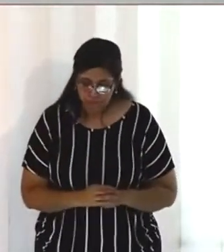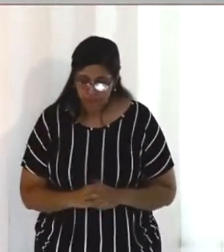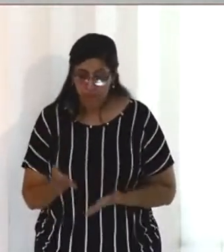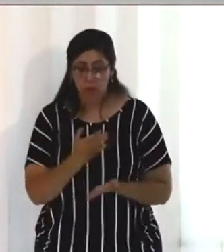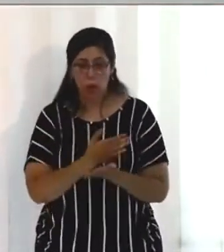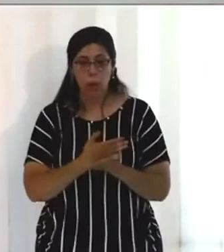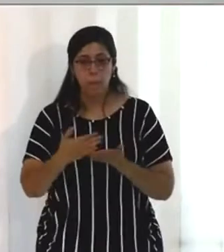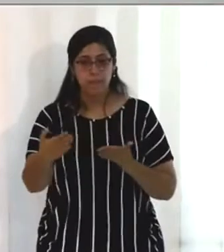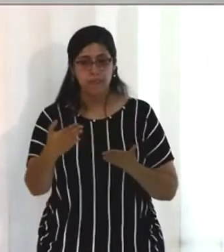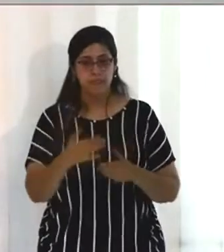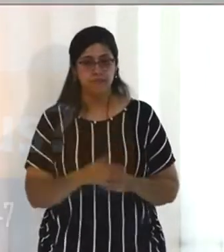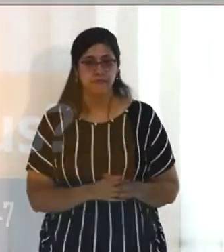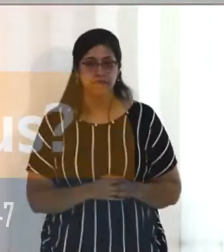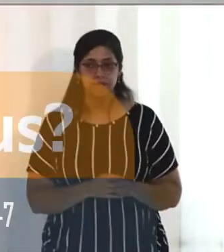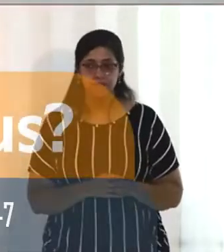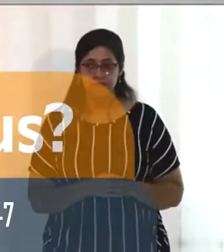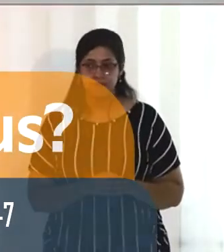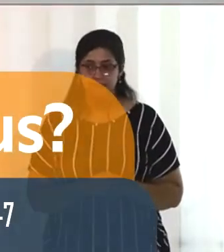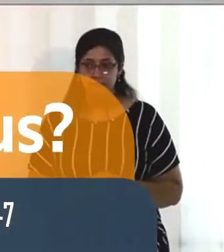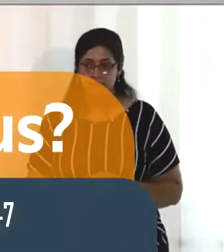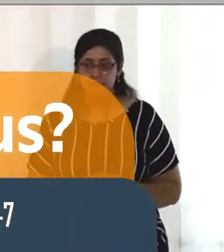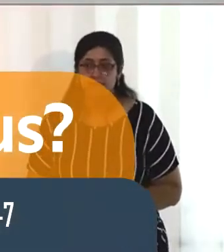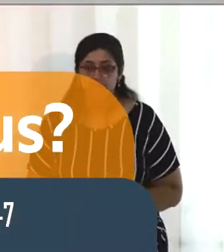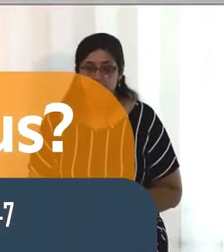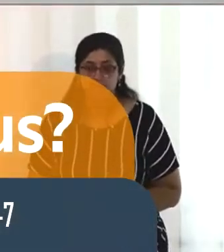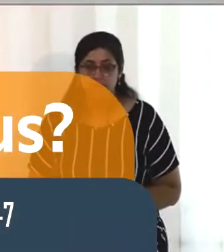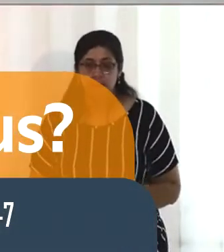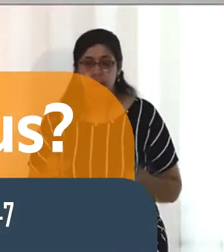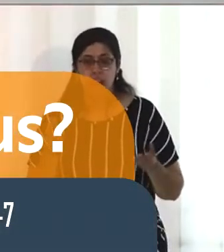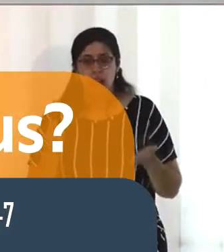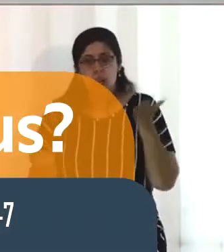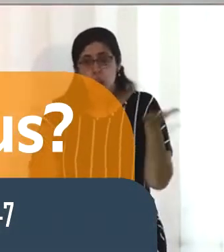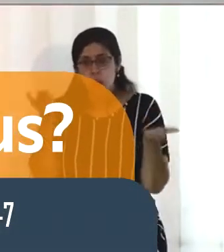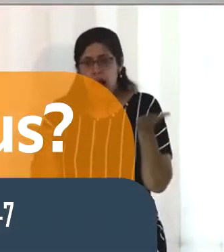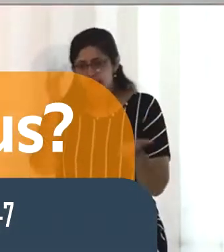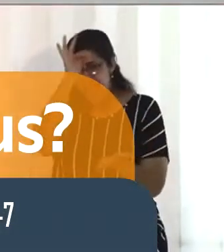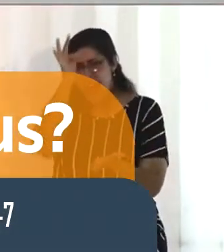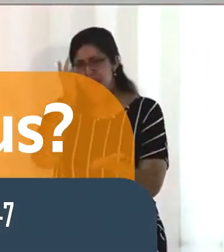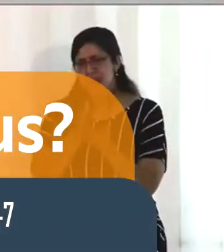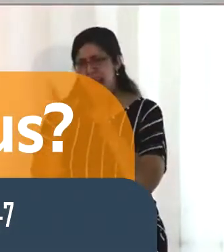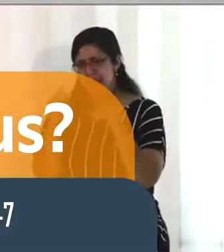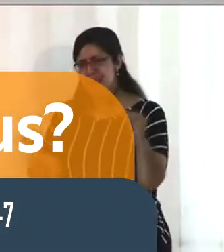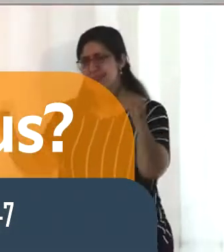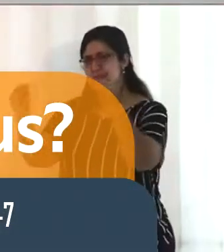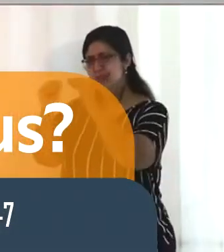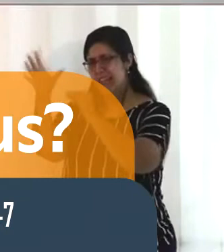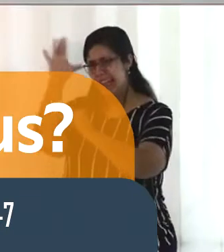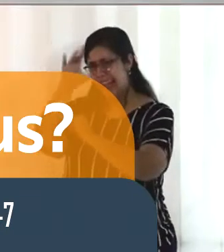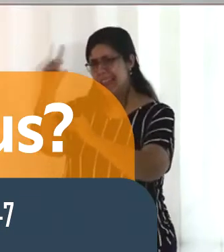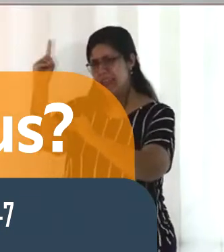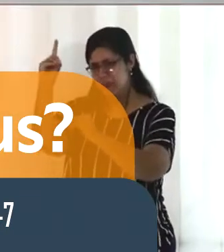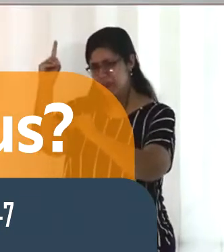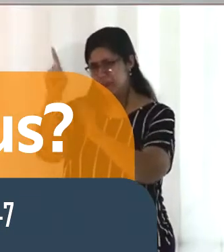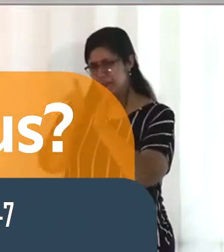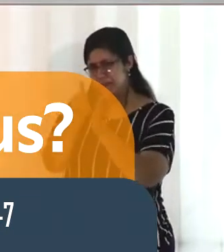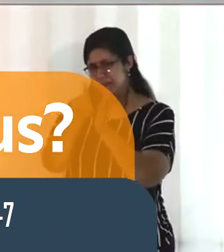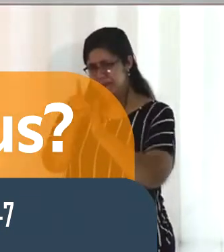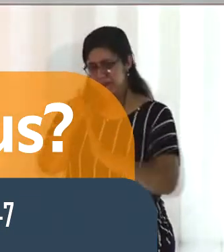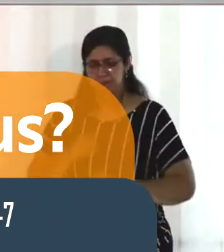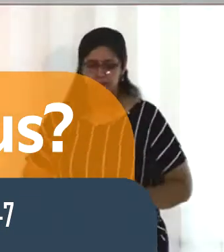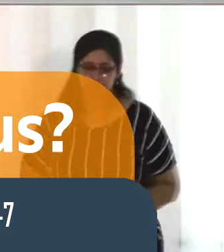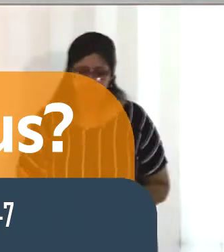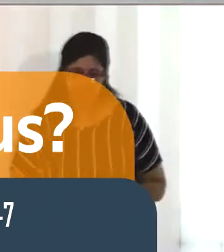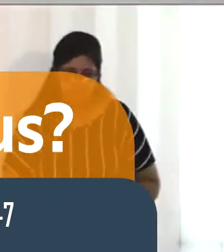começar primeiro fazendo a pergunta: qual é a fé que agrada a Deus? Aí vou ler o texto e vou conversar com